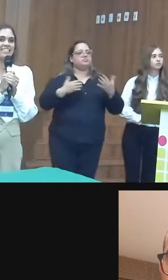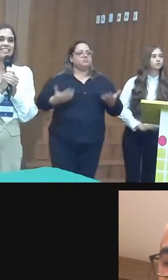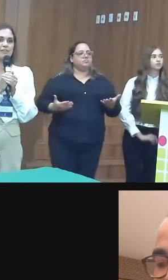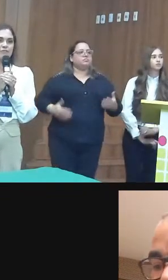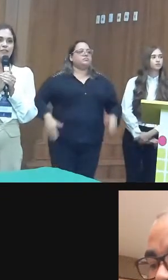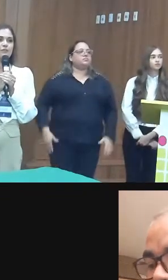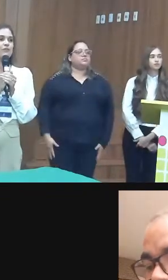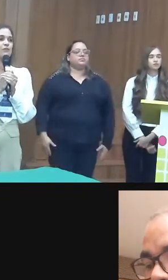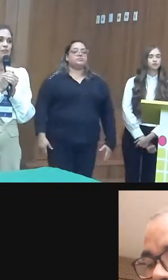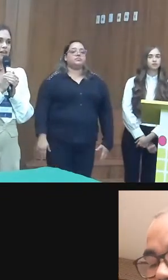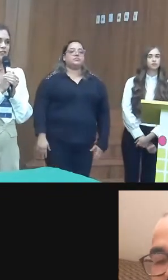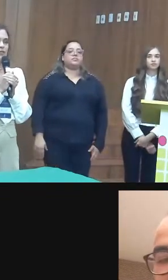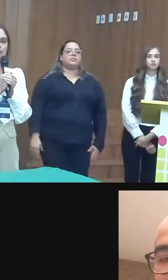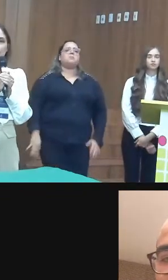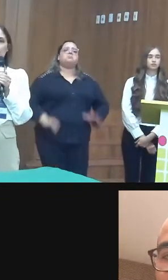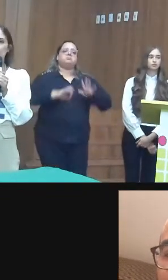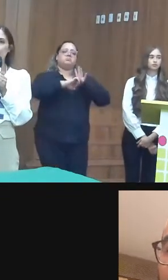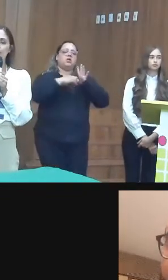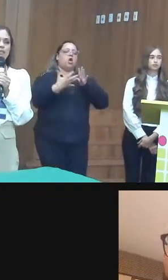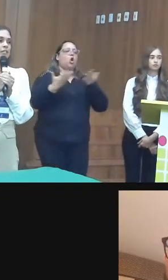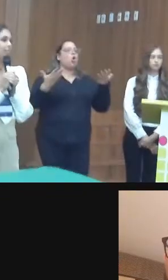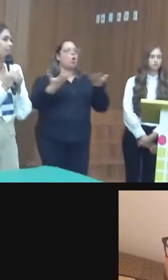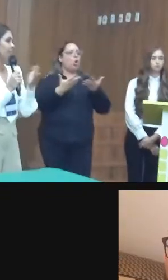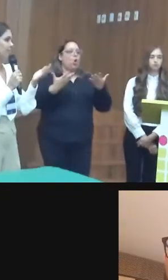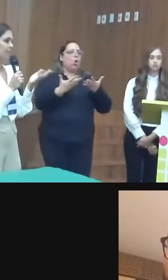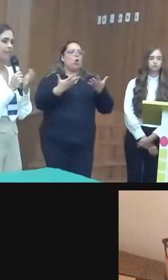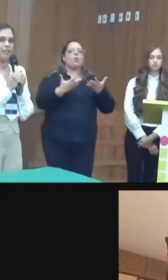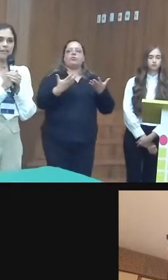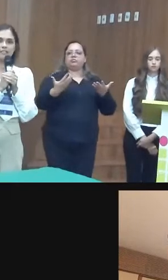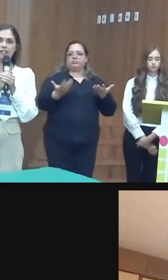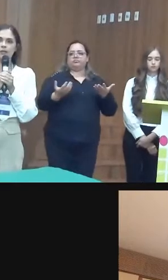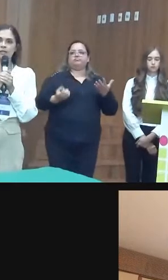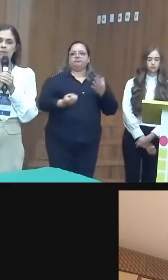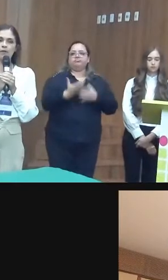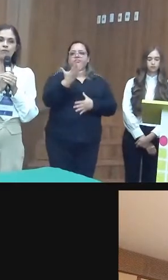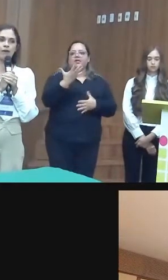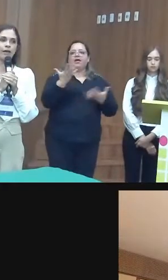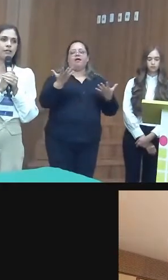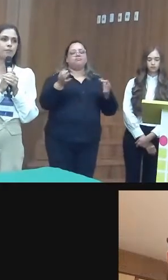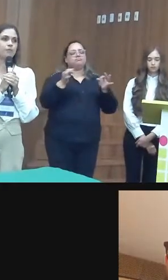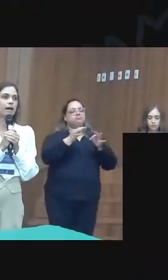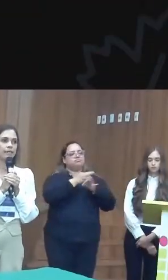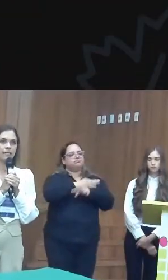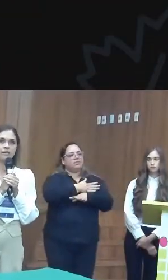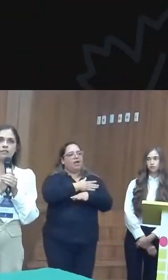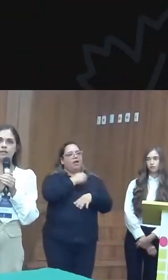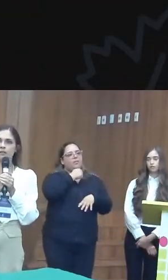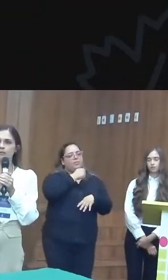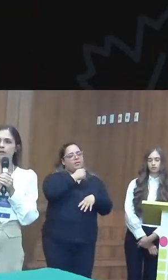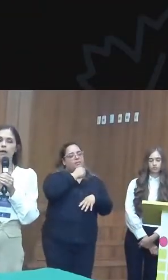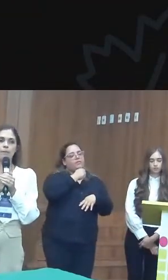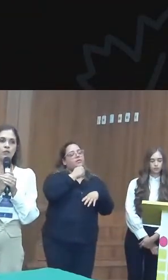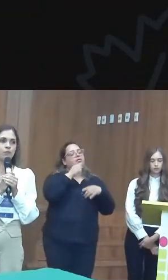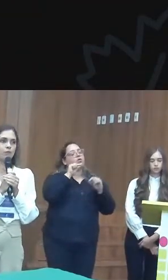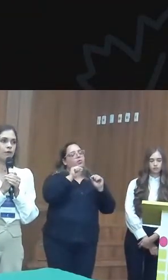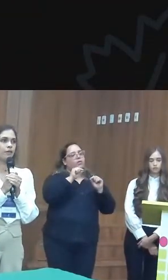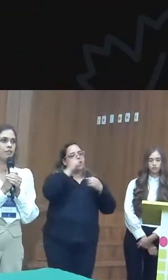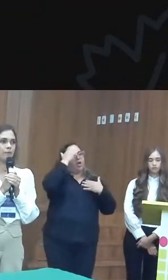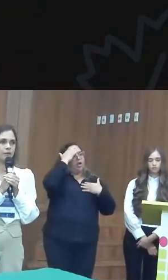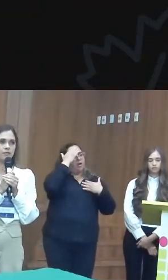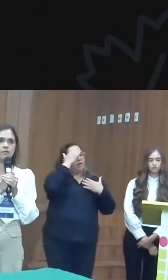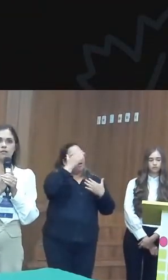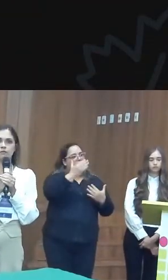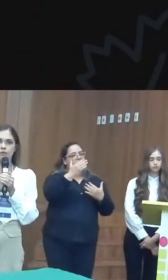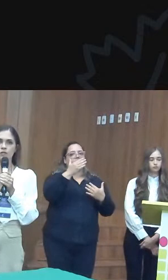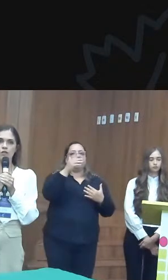para que esse evento viesse a ocorrer. E encerro aqui a minha fala agradecendo mais uma vez